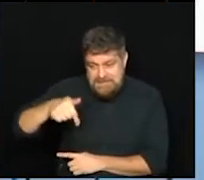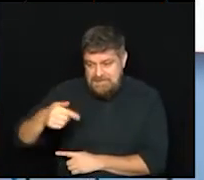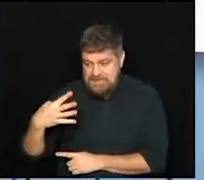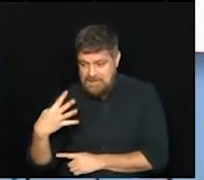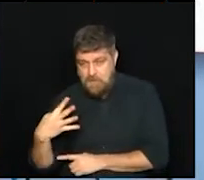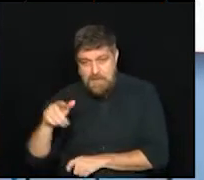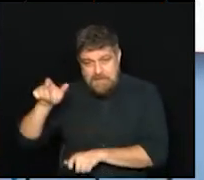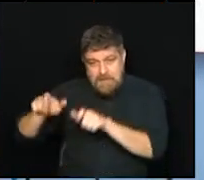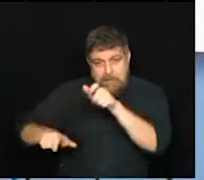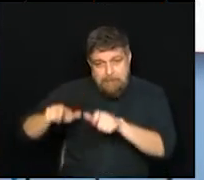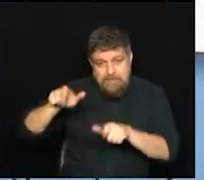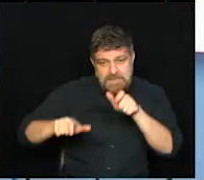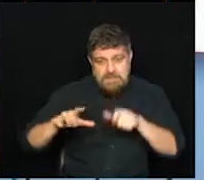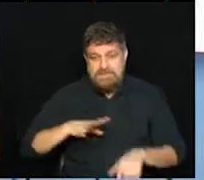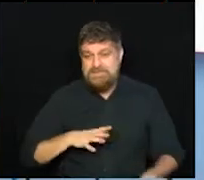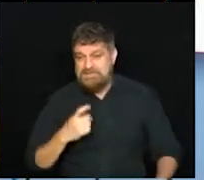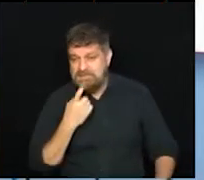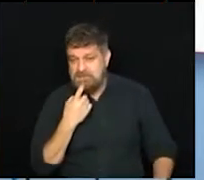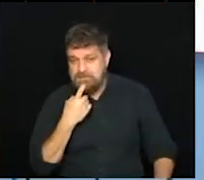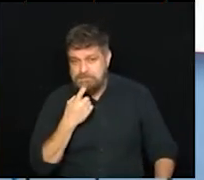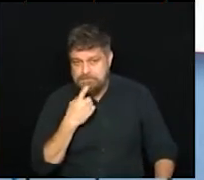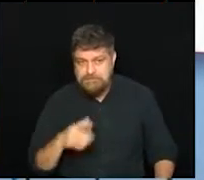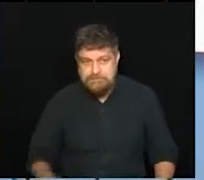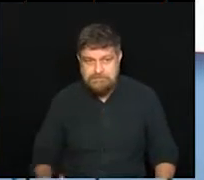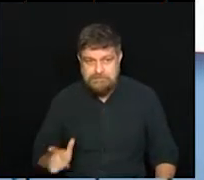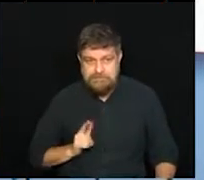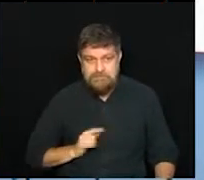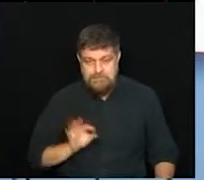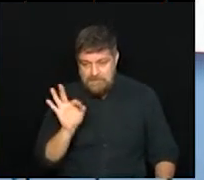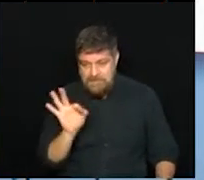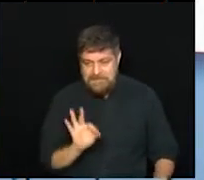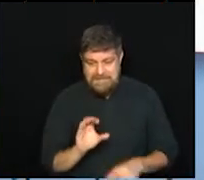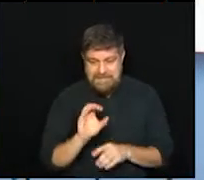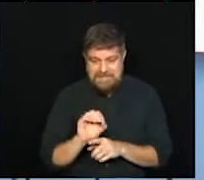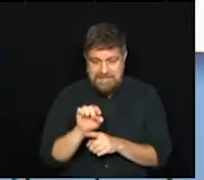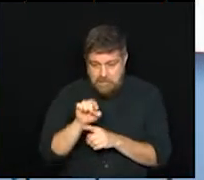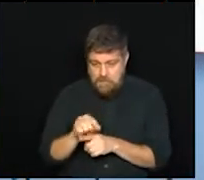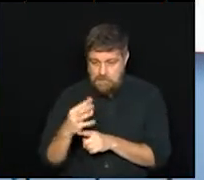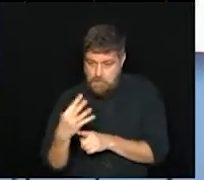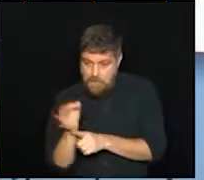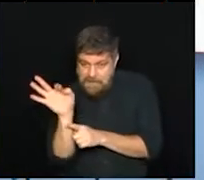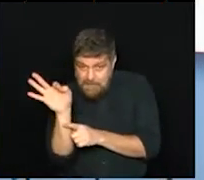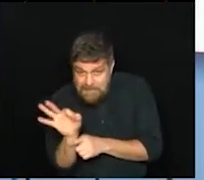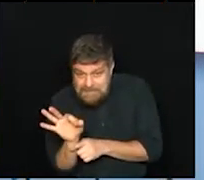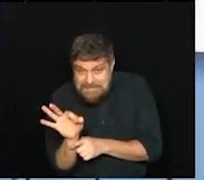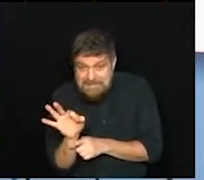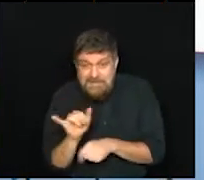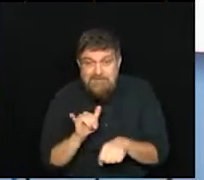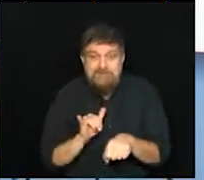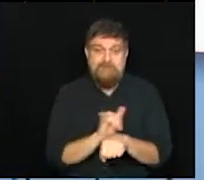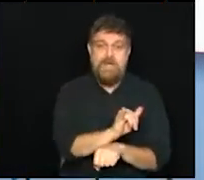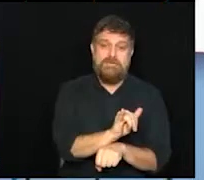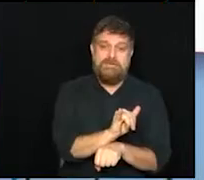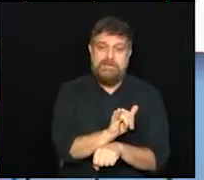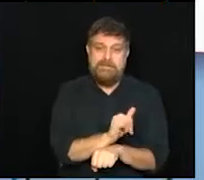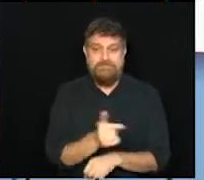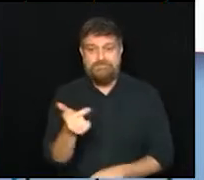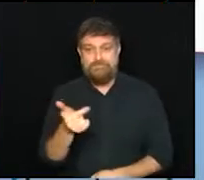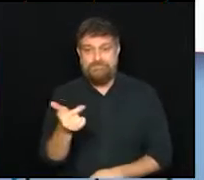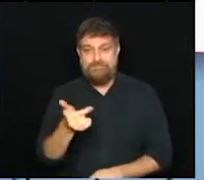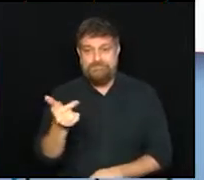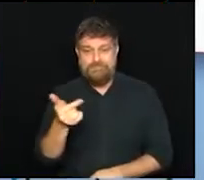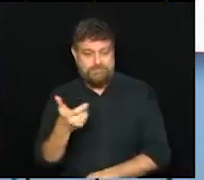2.774 pessoas aqui na cidade de Campinas, que é um índice de 0,4%, não compareceram